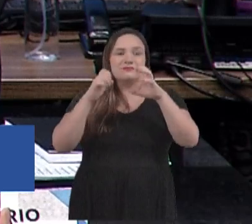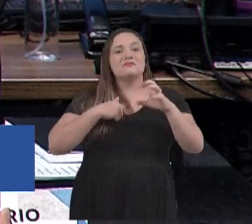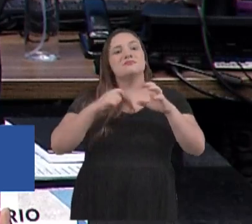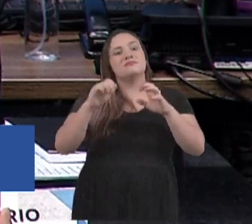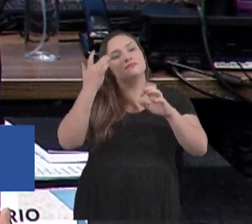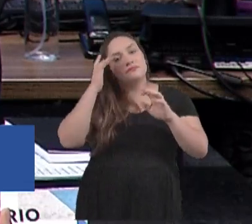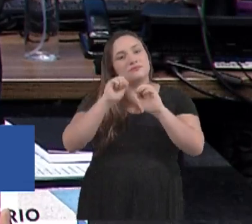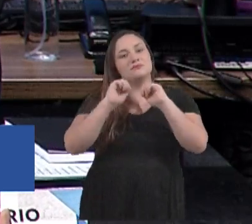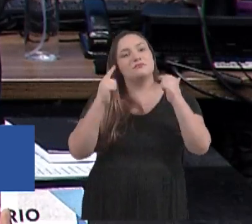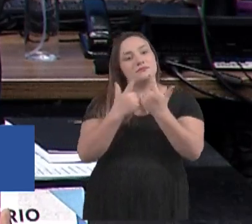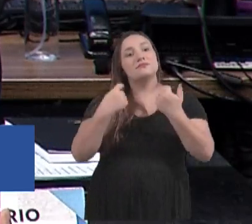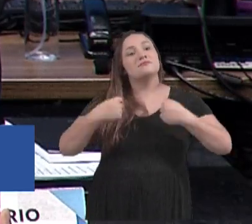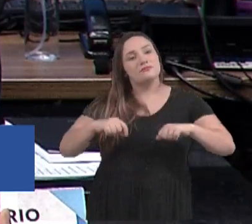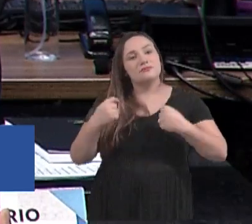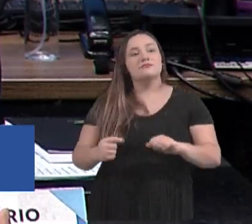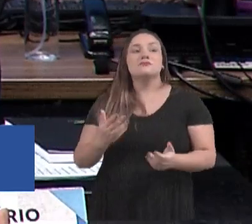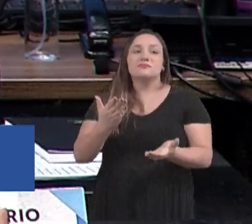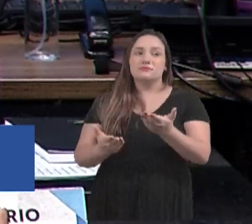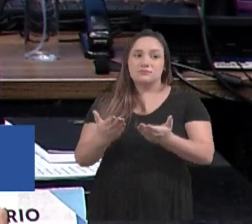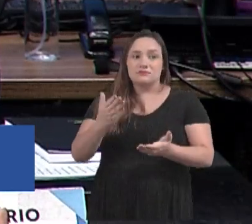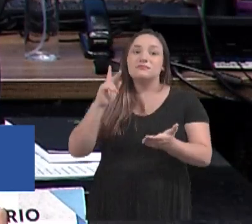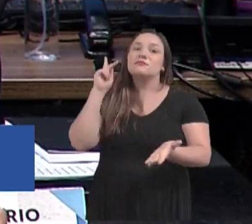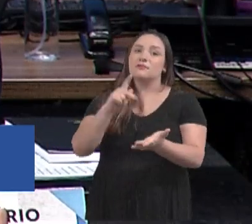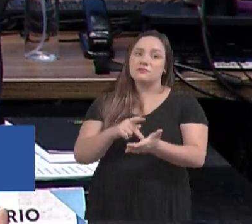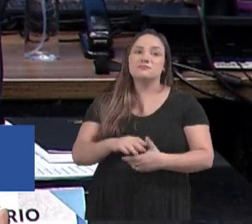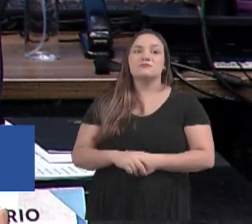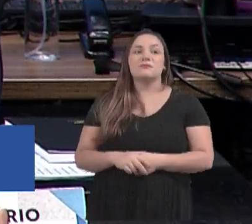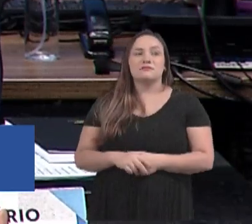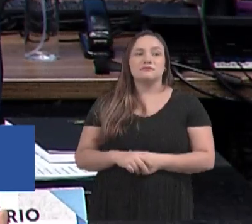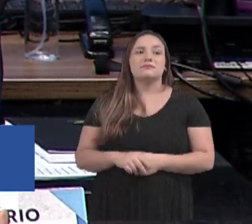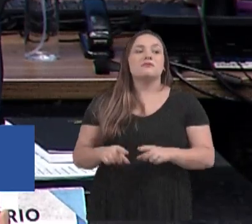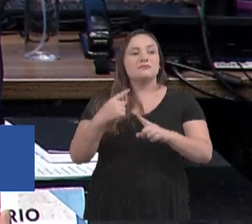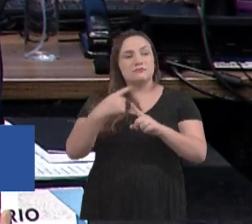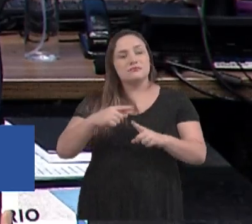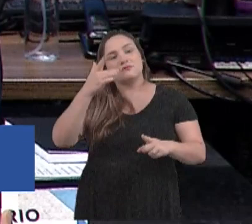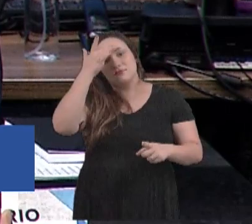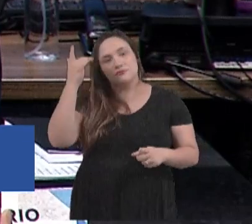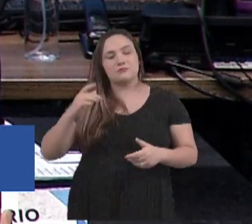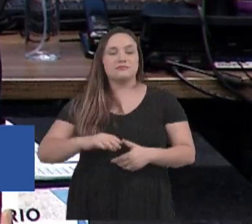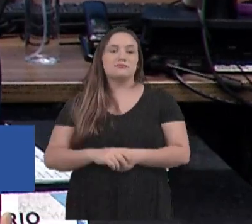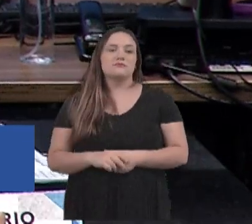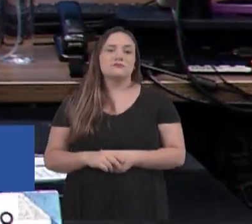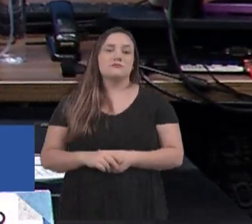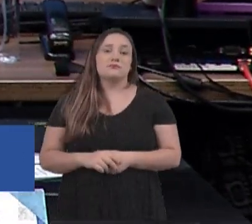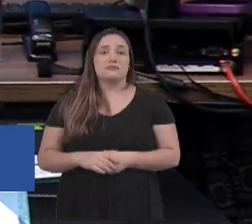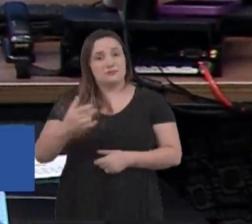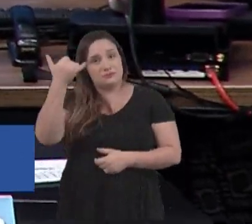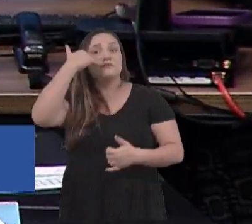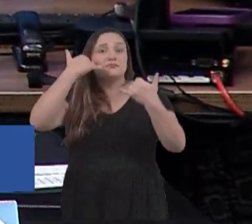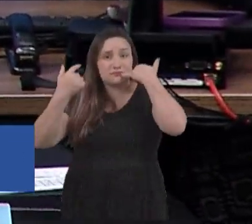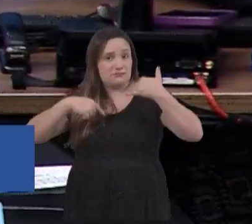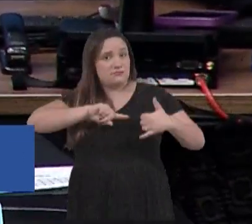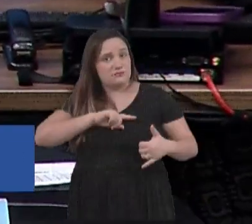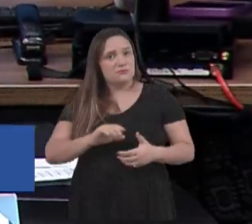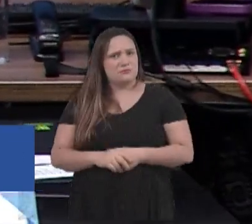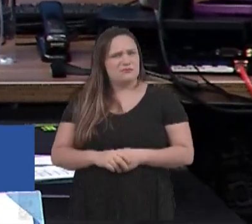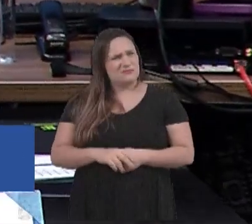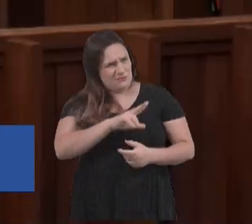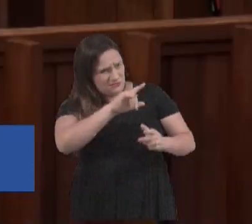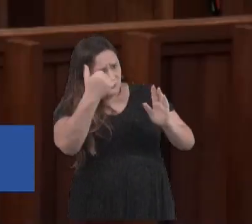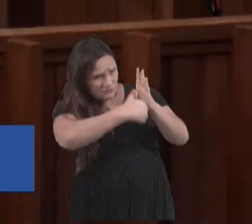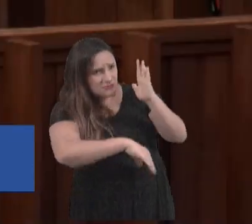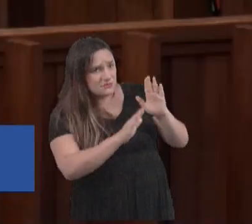Assembleia Legislativa tem que restabelecer a verdade, porque as pessoas ligam para nós. Deputado, vai aumentar a